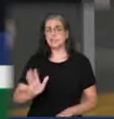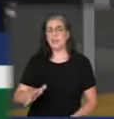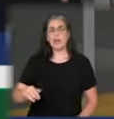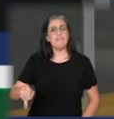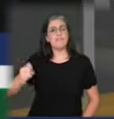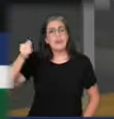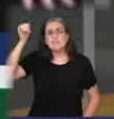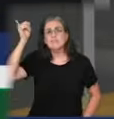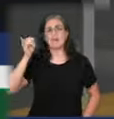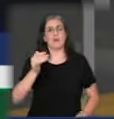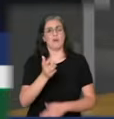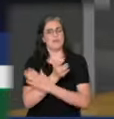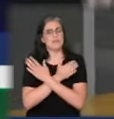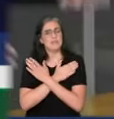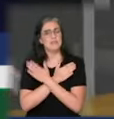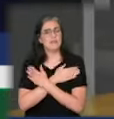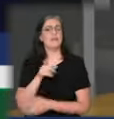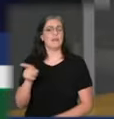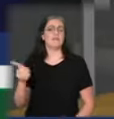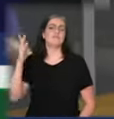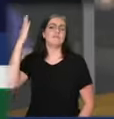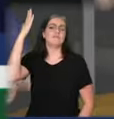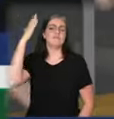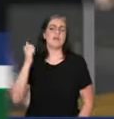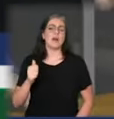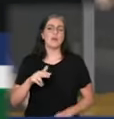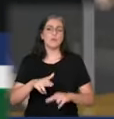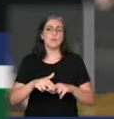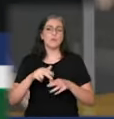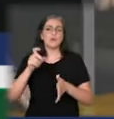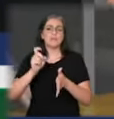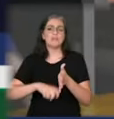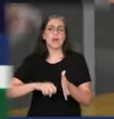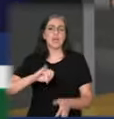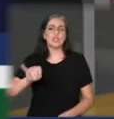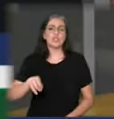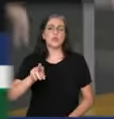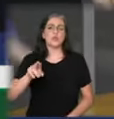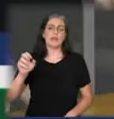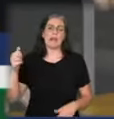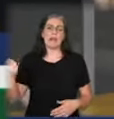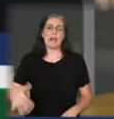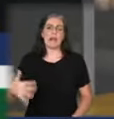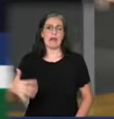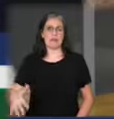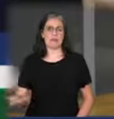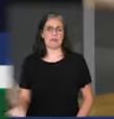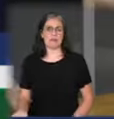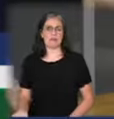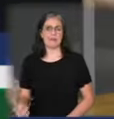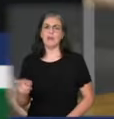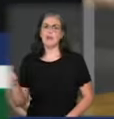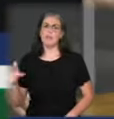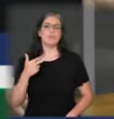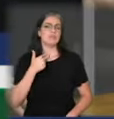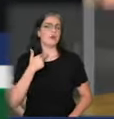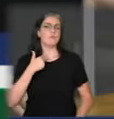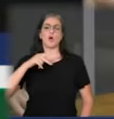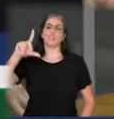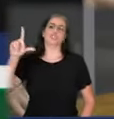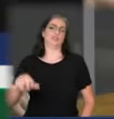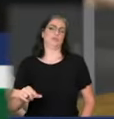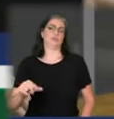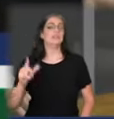ele sabe que é por isso que a taxa de juros está nesse valor. Ele não pode reduzir a taxa de juros, porque ele sabe que no